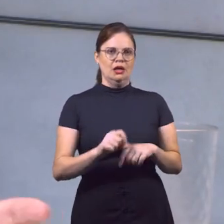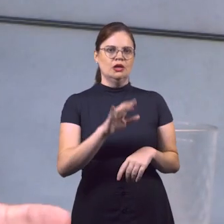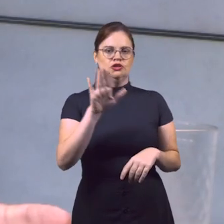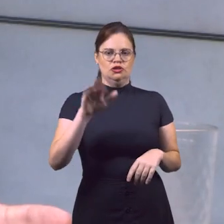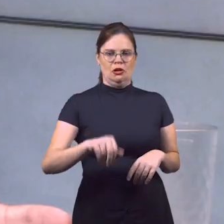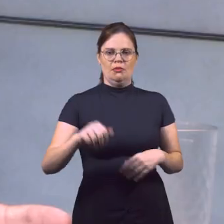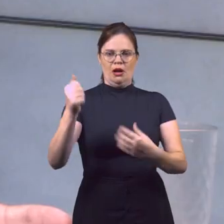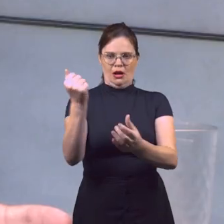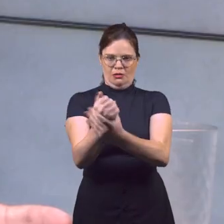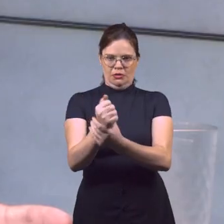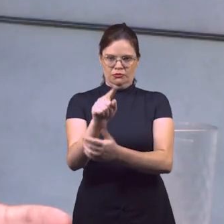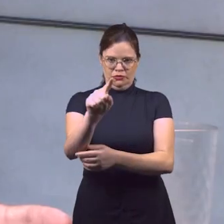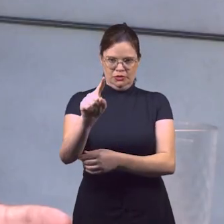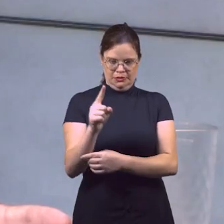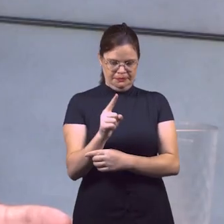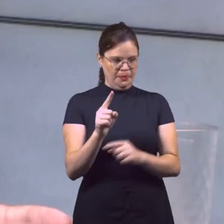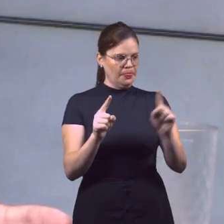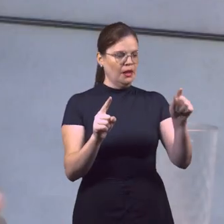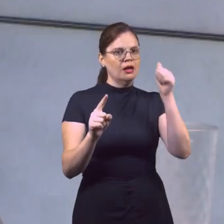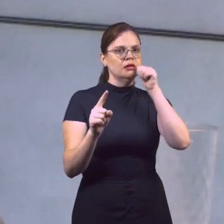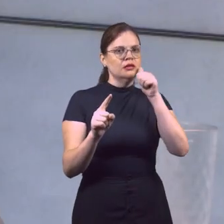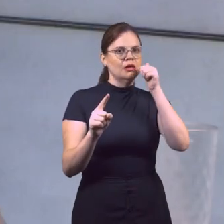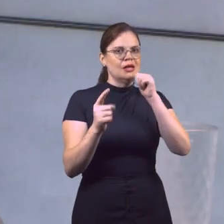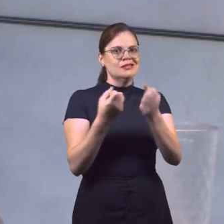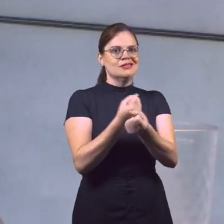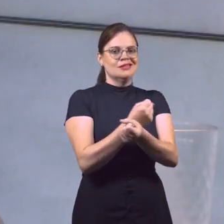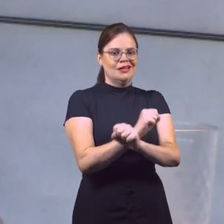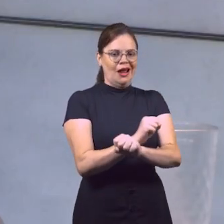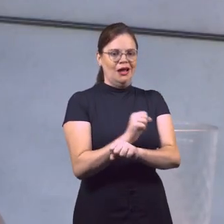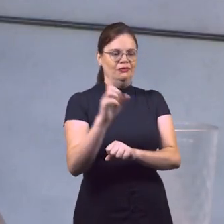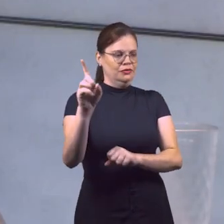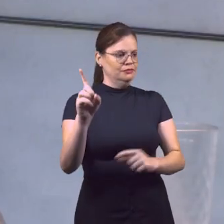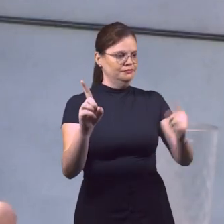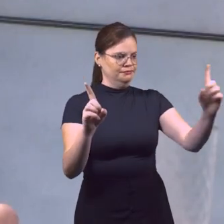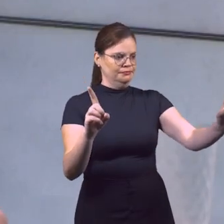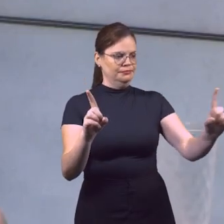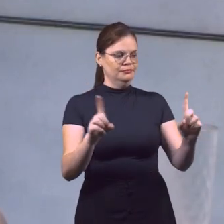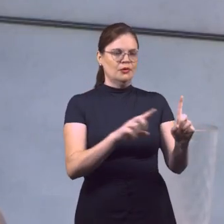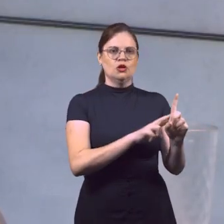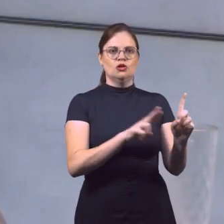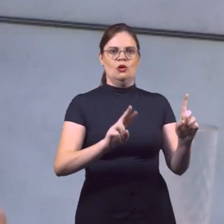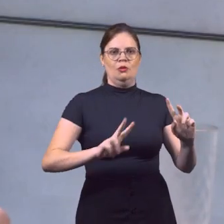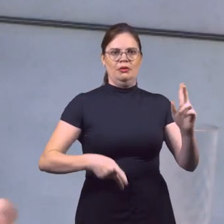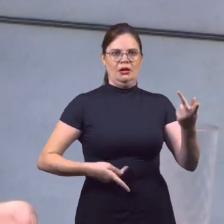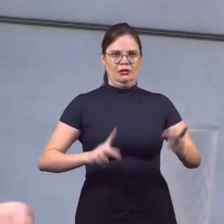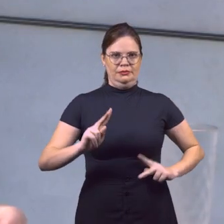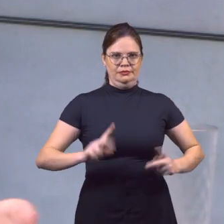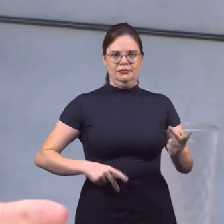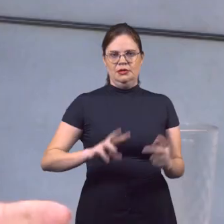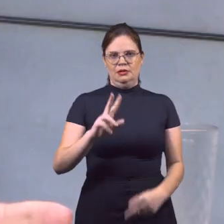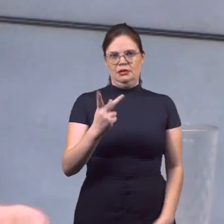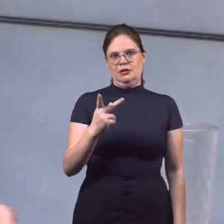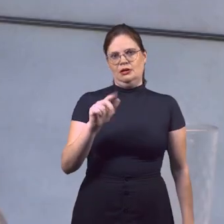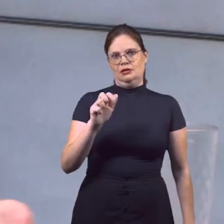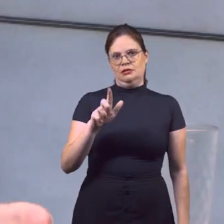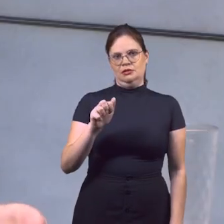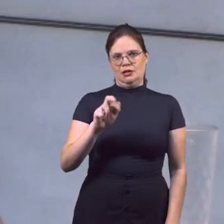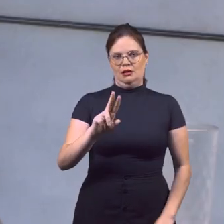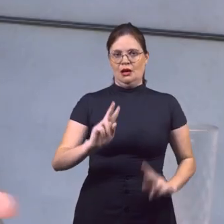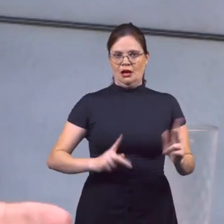sua serva, a sua escrava, de nome Agar. Né? E era um fato que era amplamente aceito na